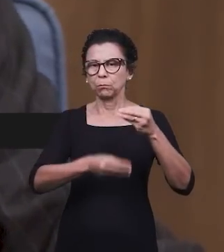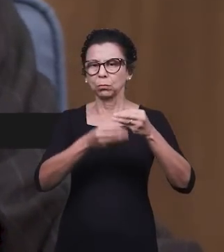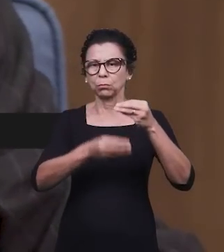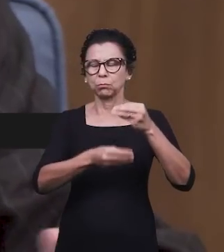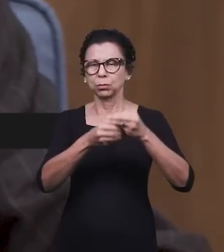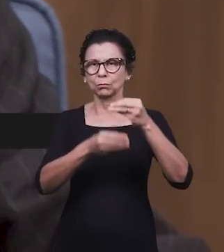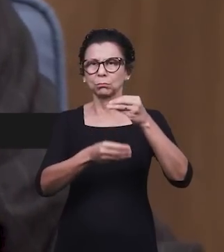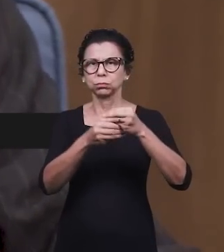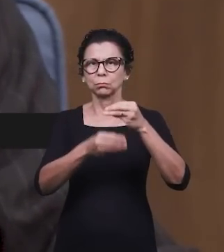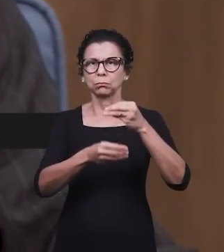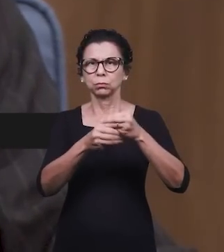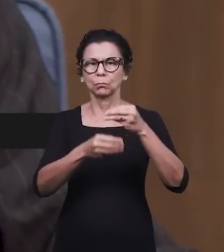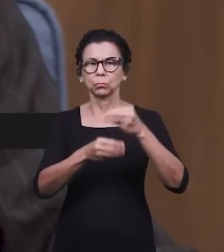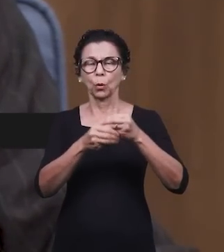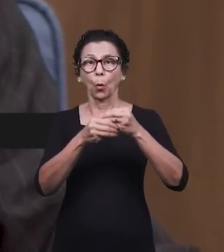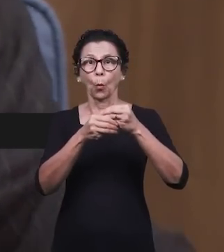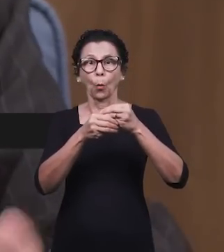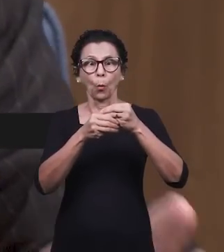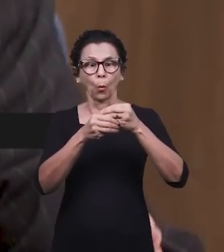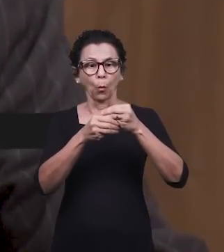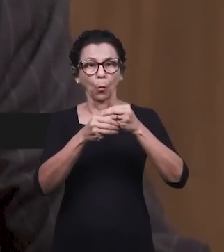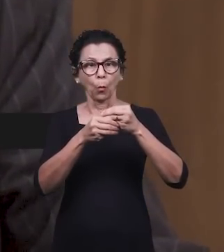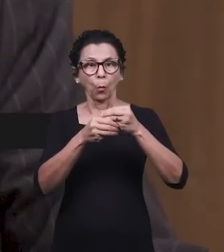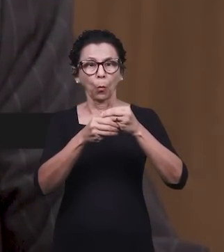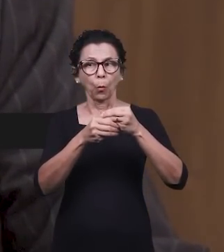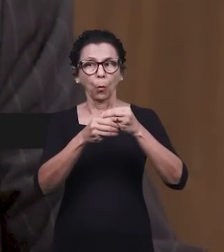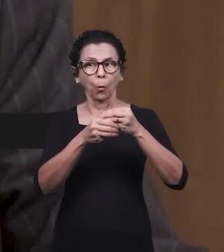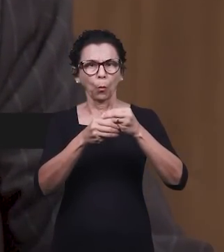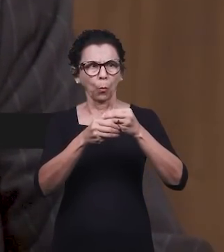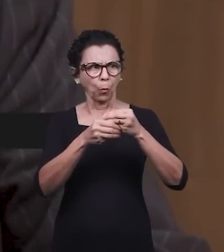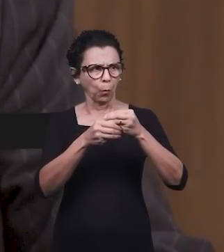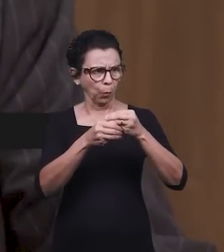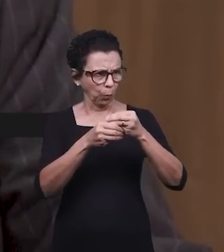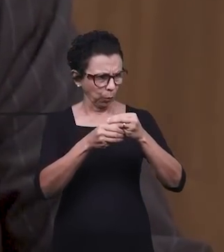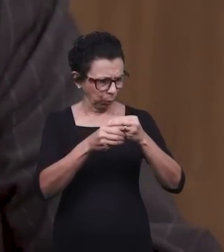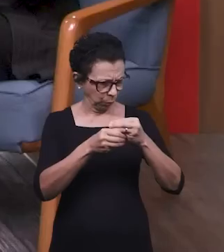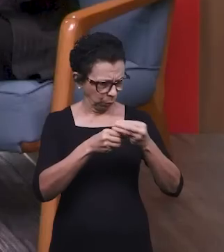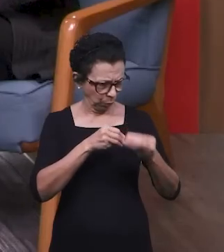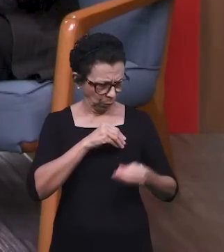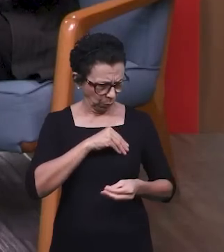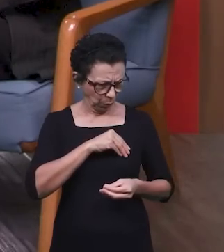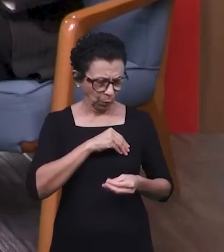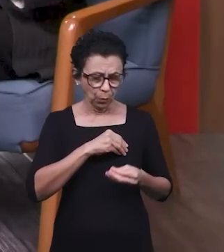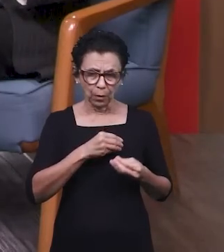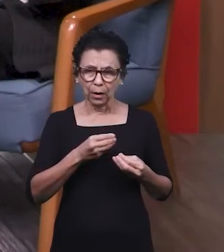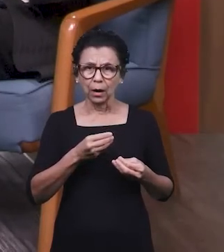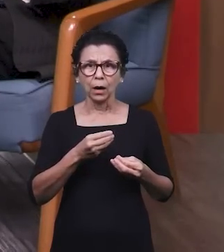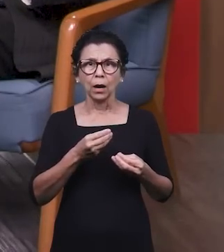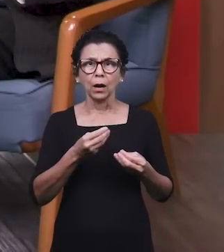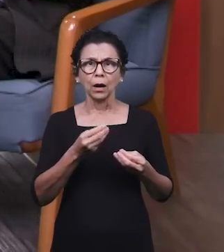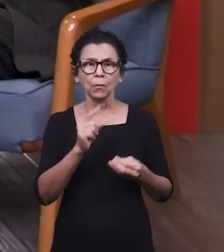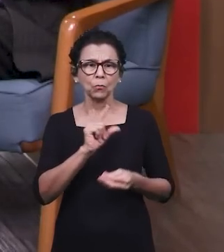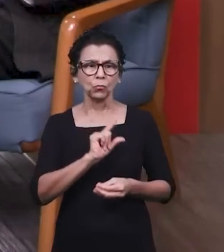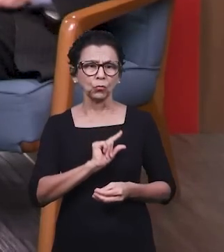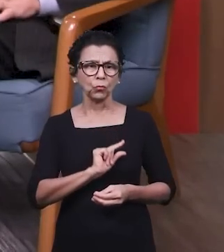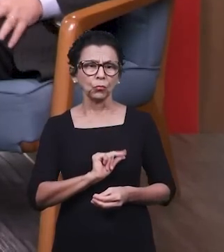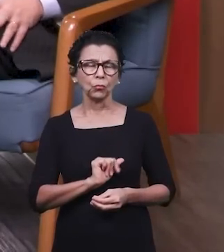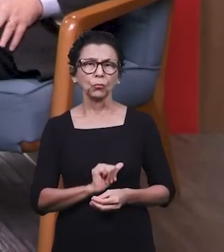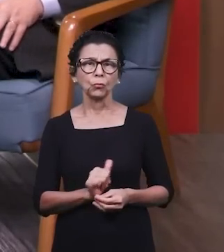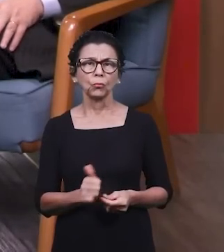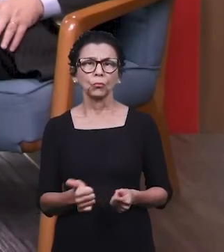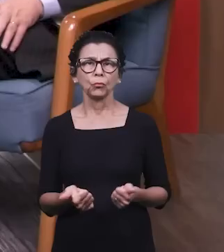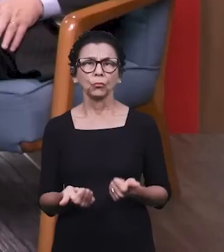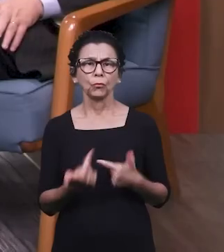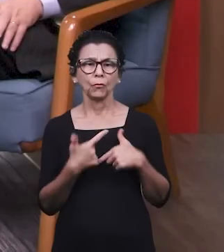um momento que entra o caos, né? Faltou o dinheiro, perdeu o emprego, alguma coisa, pronto. Como é que faz? Esse é um problema,